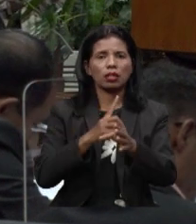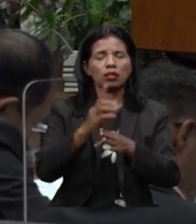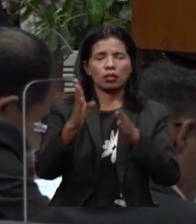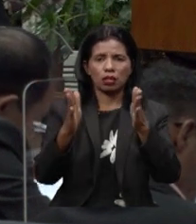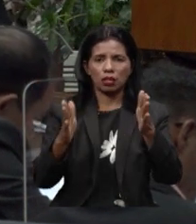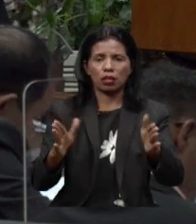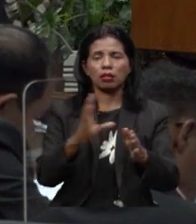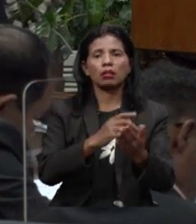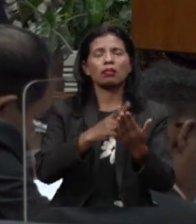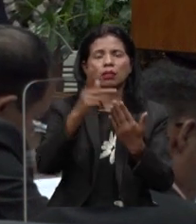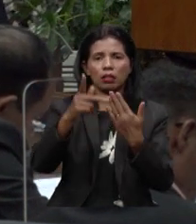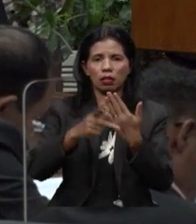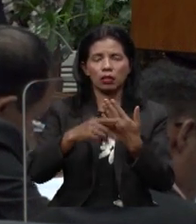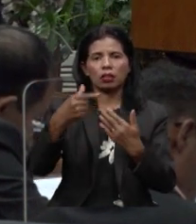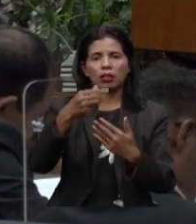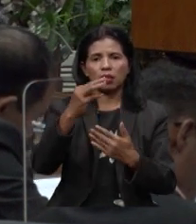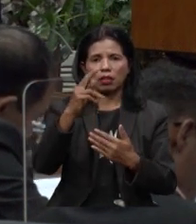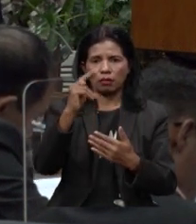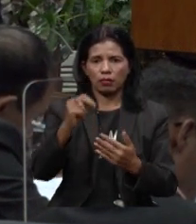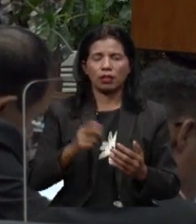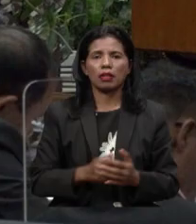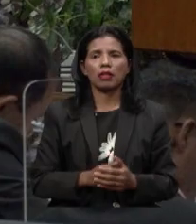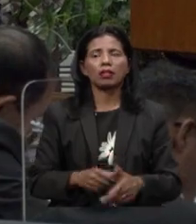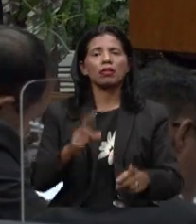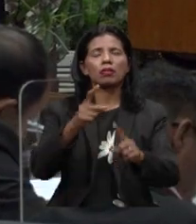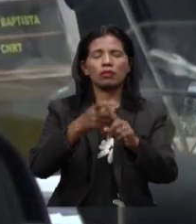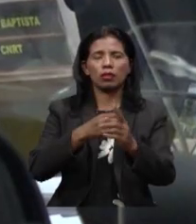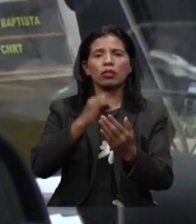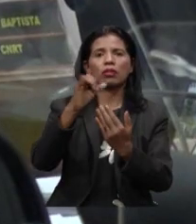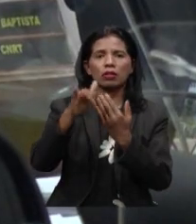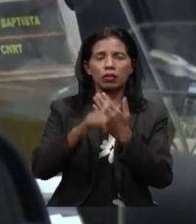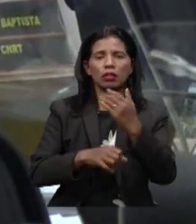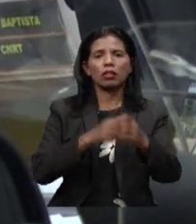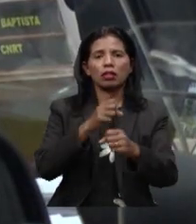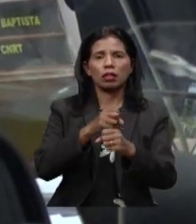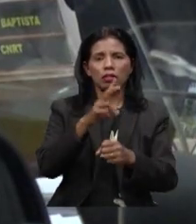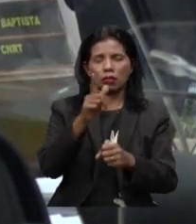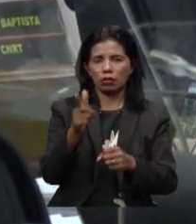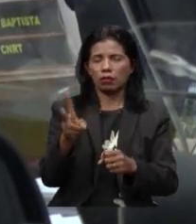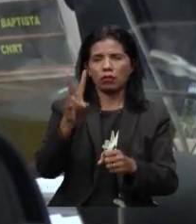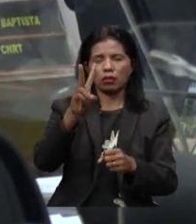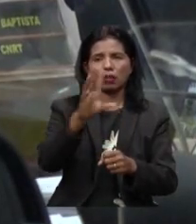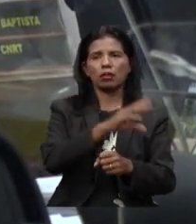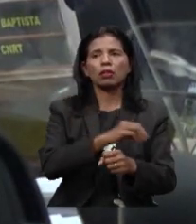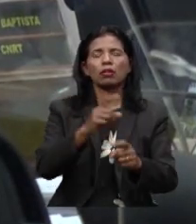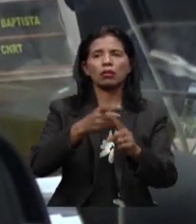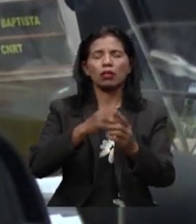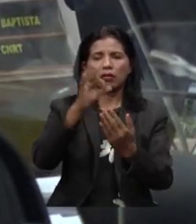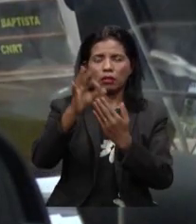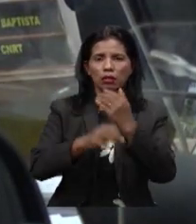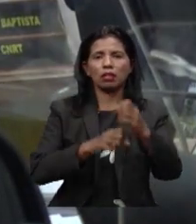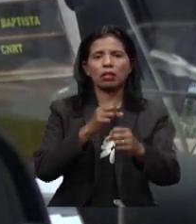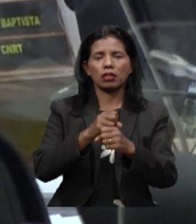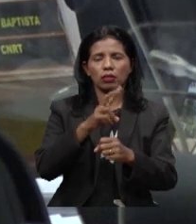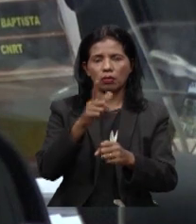produção no programação e a ZMN. Além de, em fulan julho, Tina Rihundua Ruanulo Resinrua, to fevereiro, Tina Rihundua